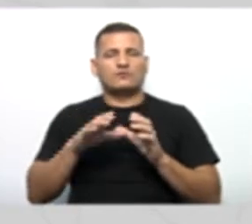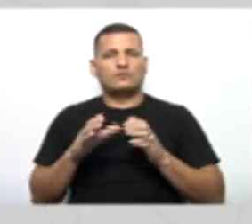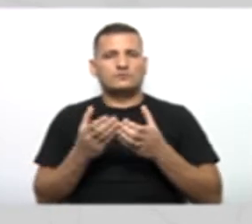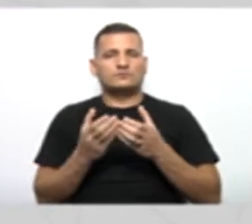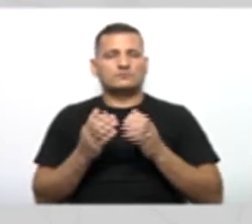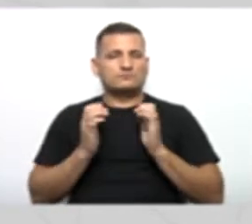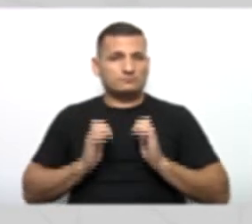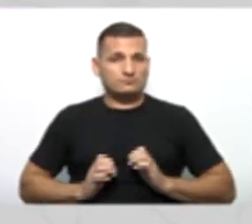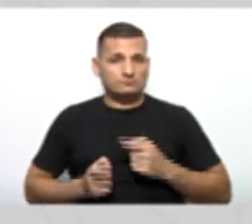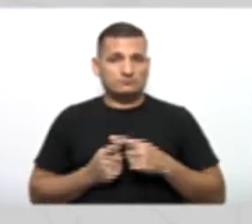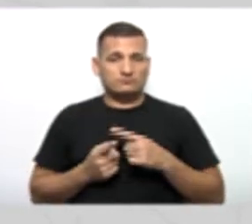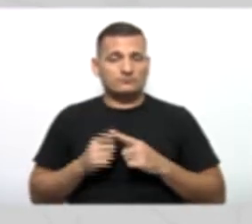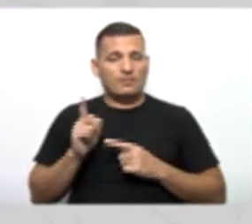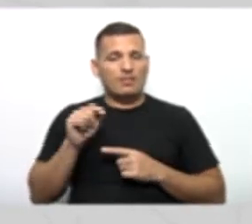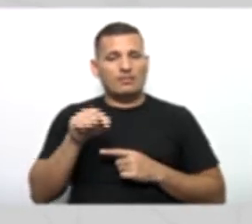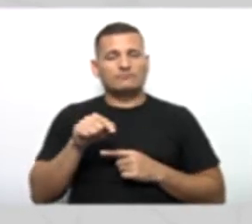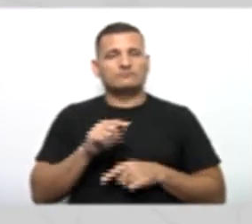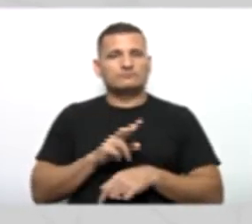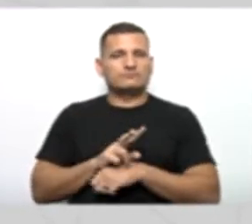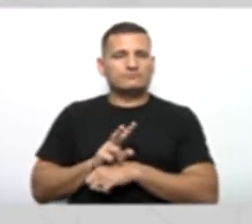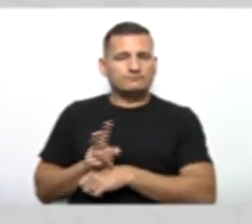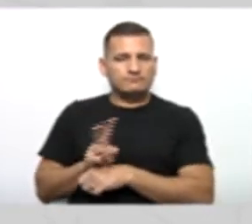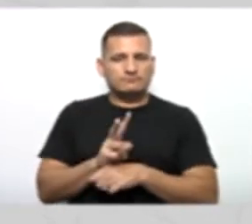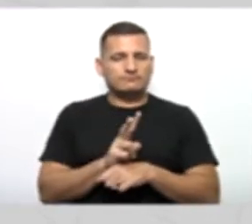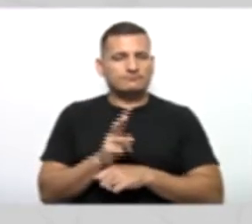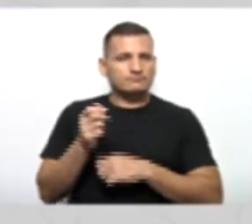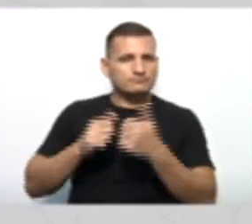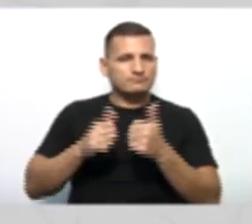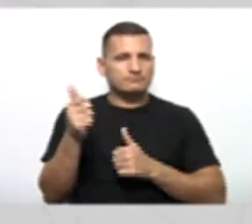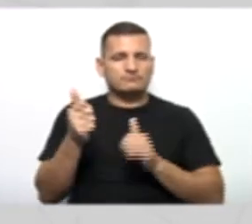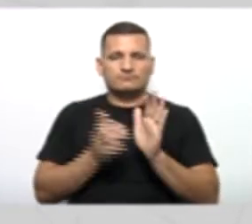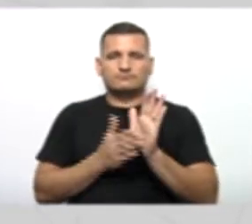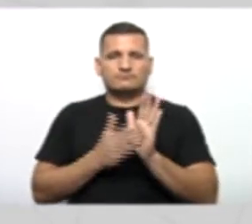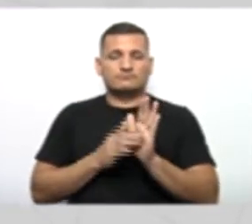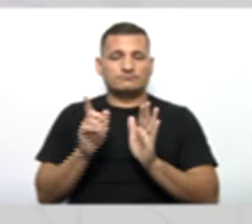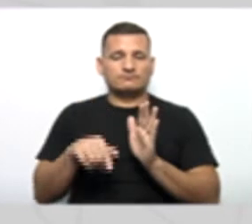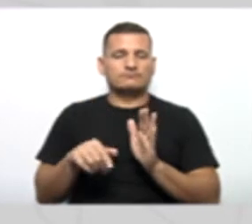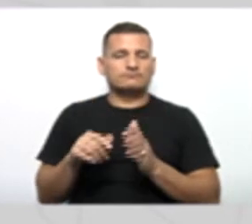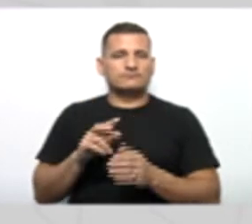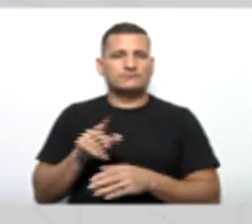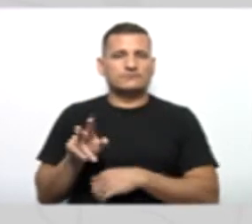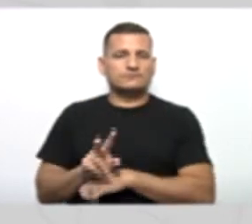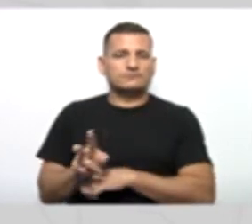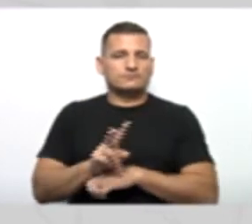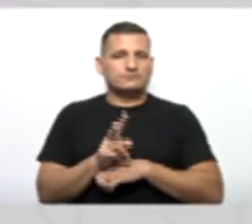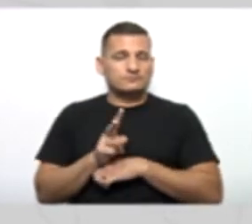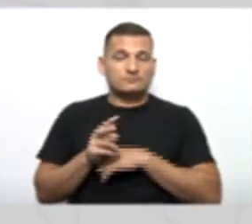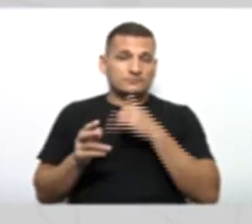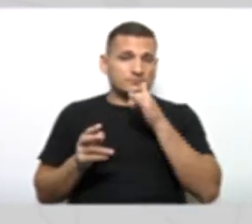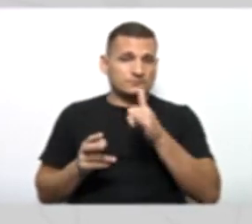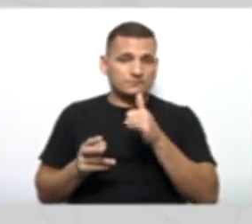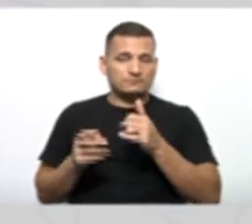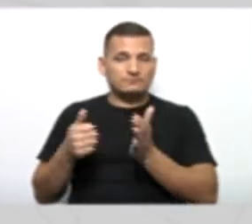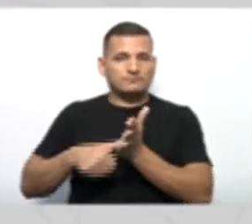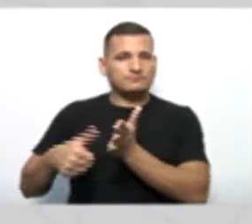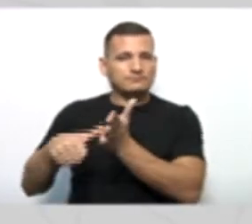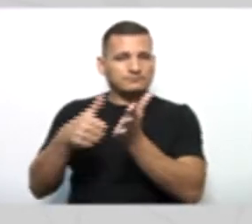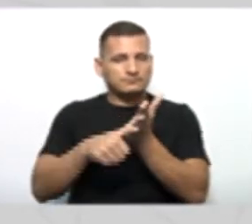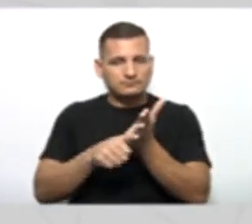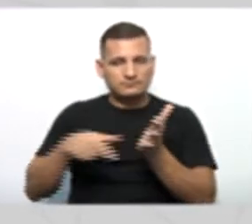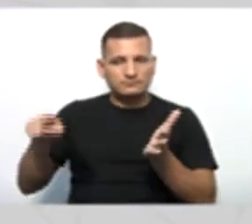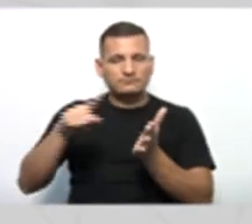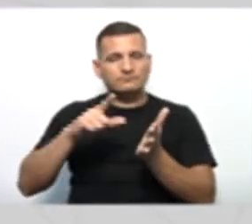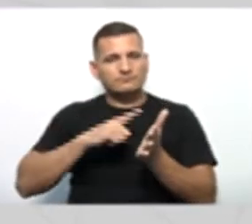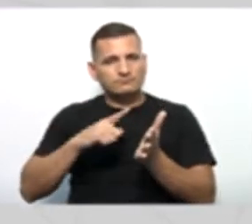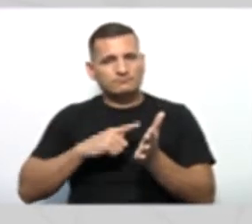comissão de ética porque ela que vai avaliar ela que vai para o pô e ela que vai fiscalizar se de fato os associados estão